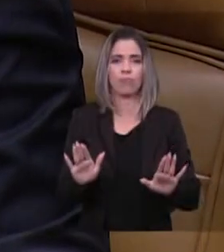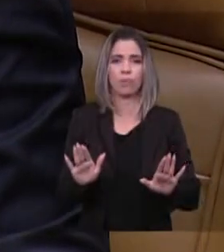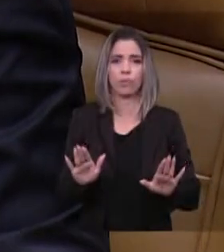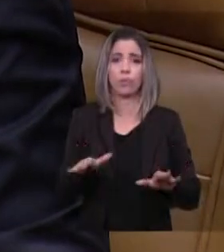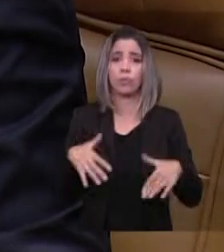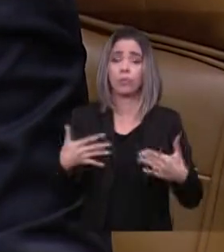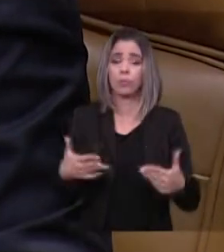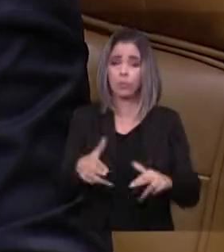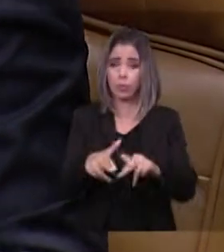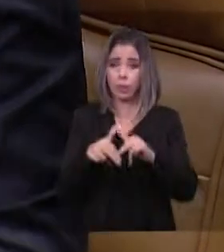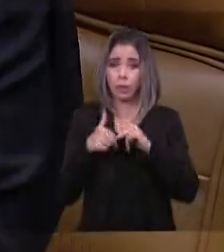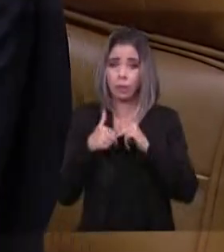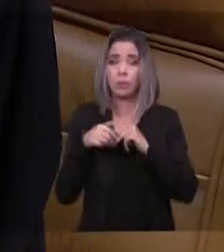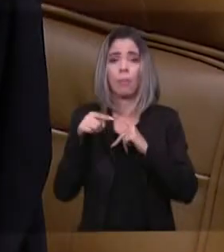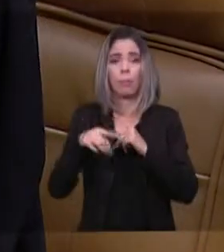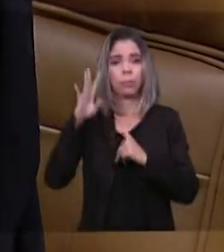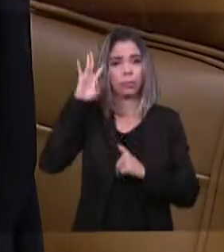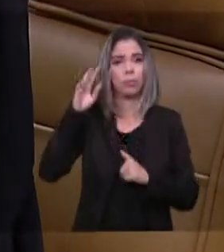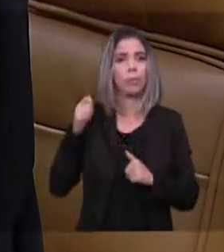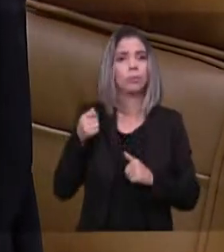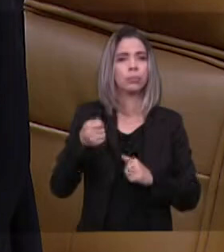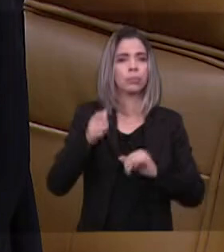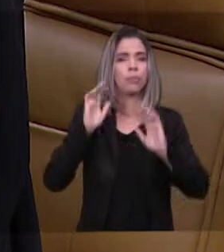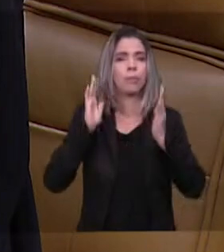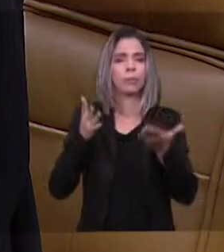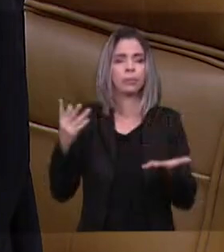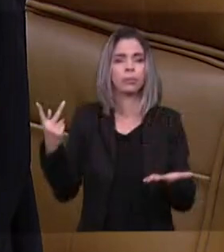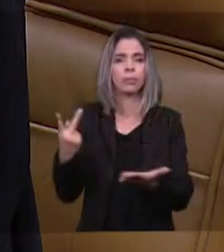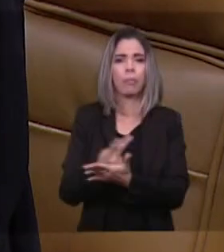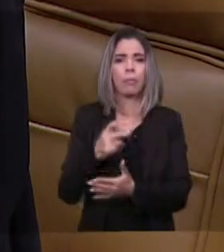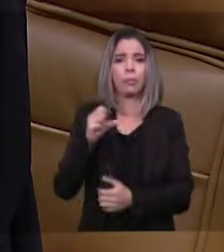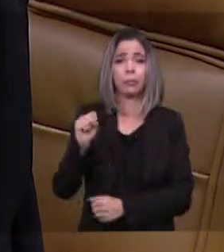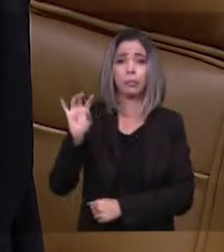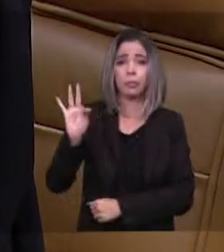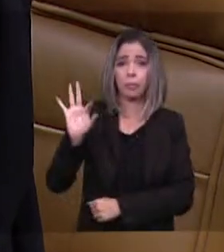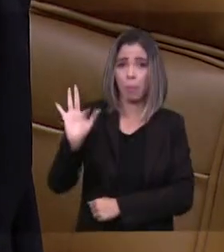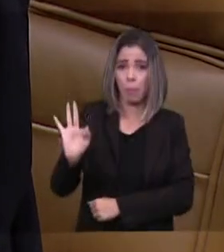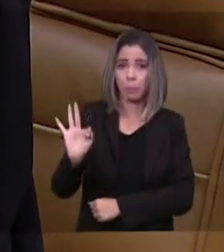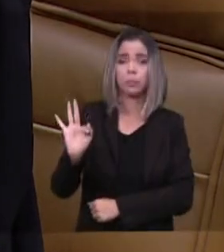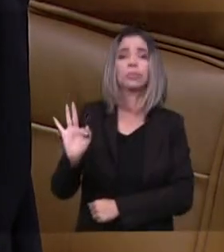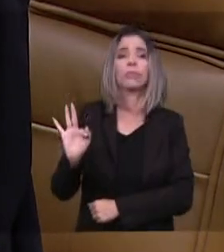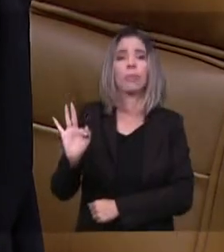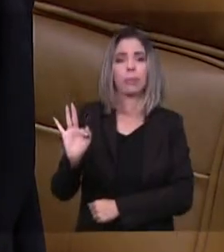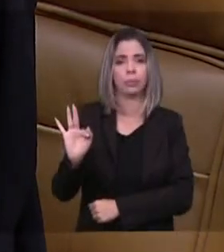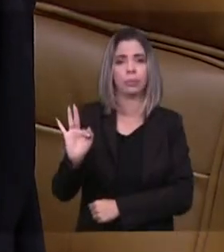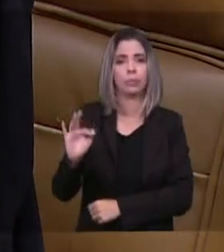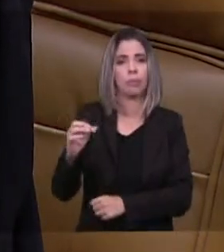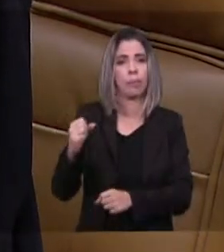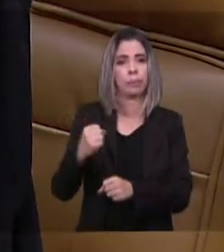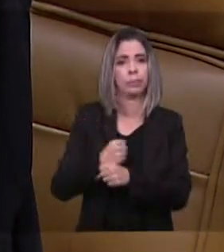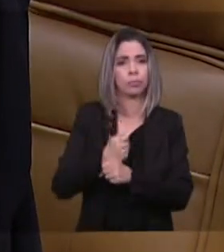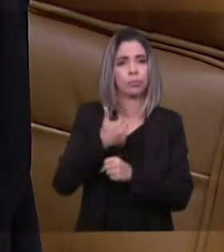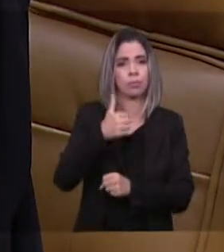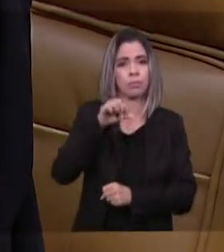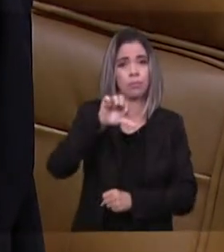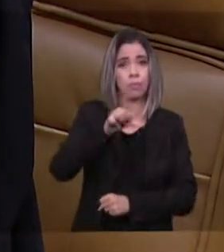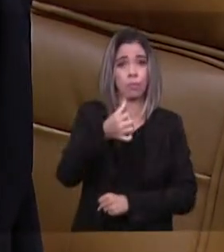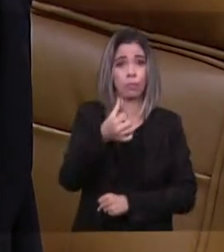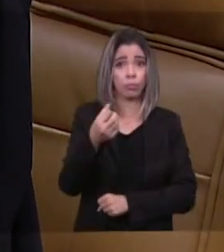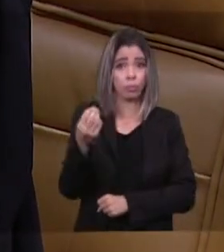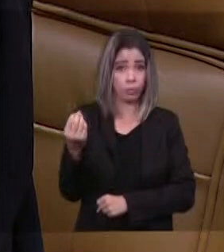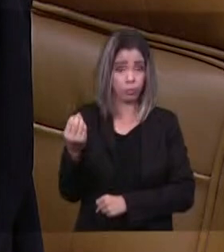Nesse sentido, em julgamento realizado por esse Supremo Tribunal Federal, ainda na década de